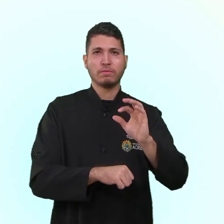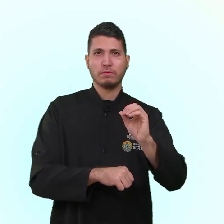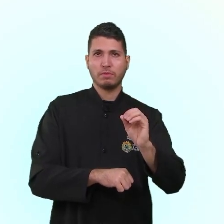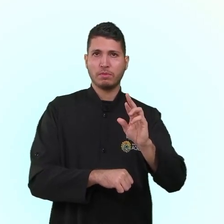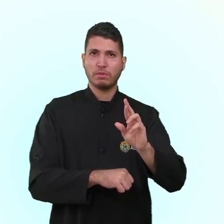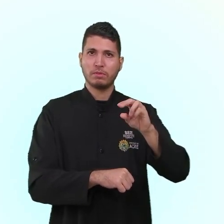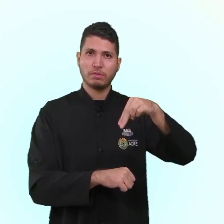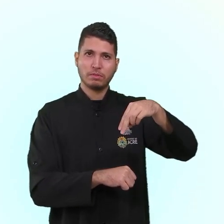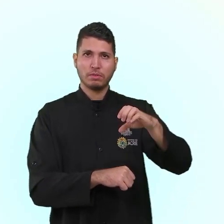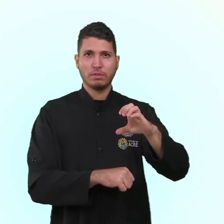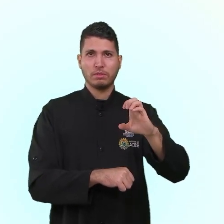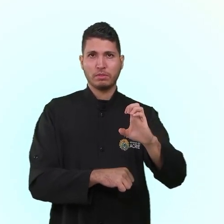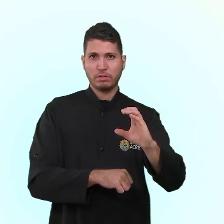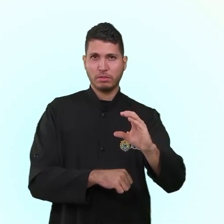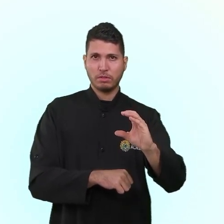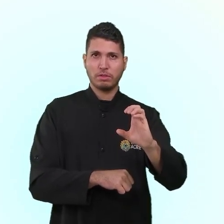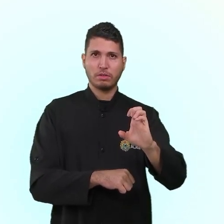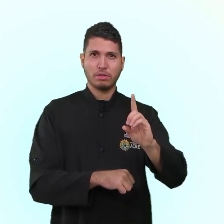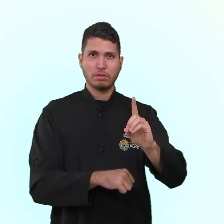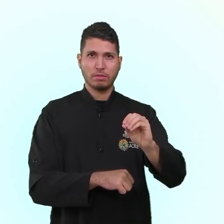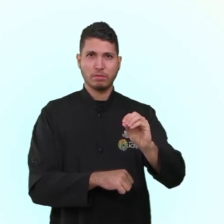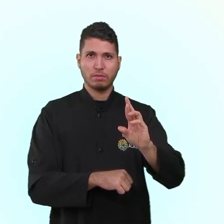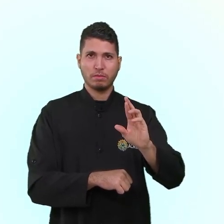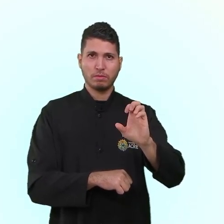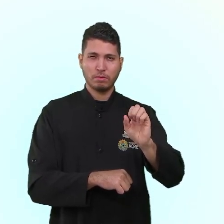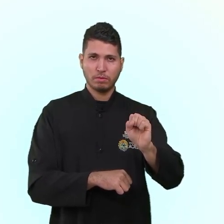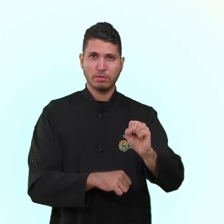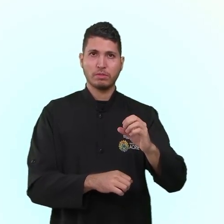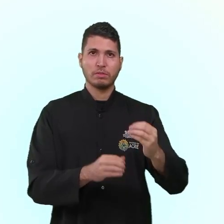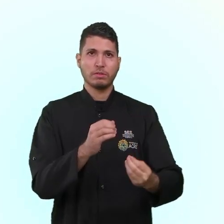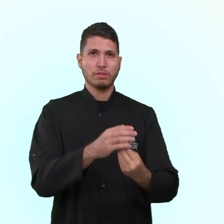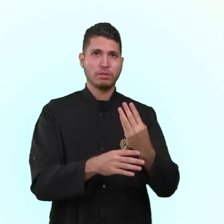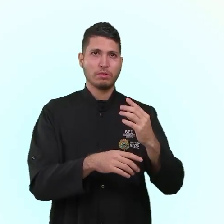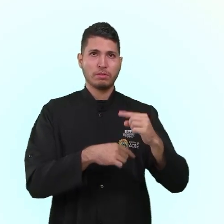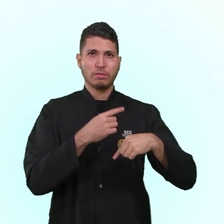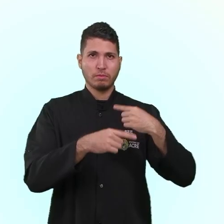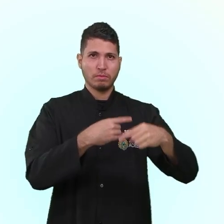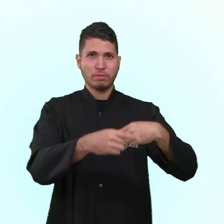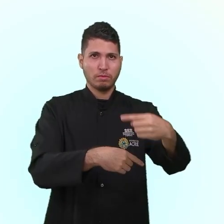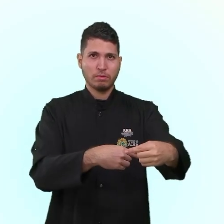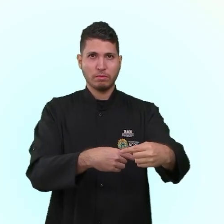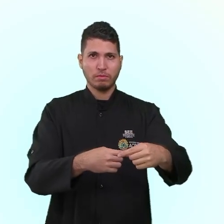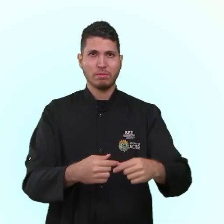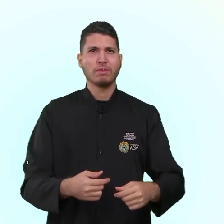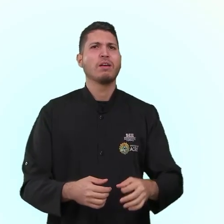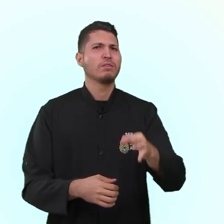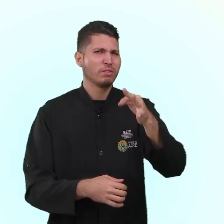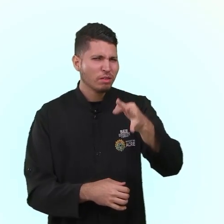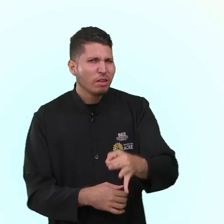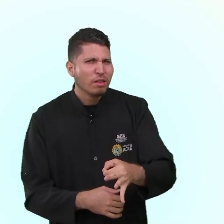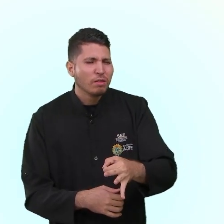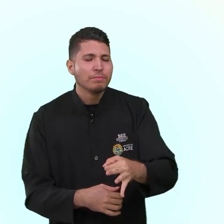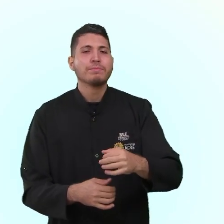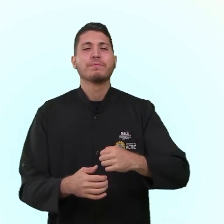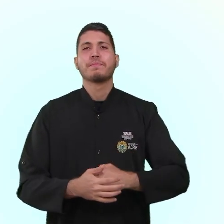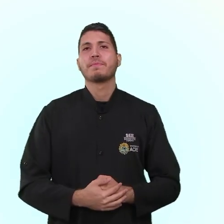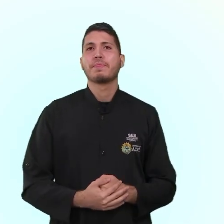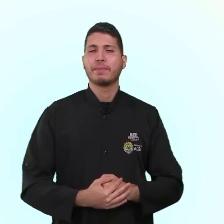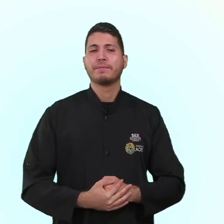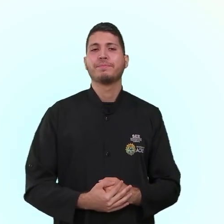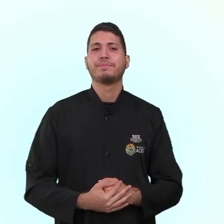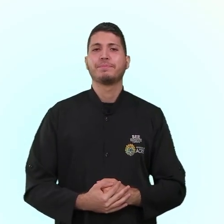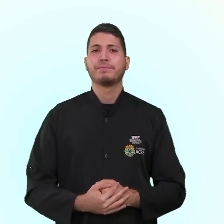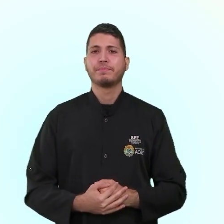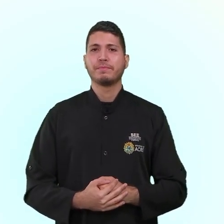países fornecedores de matéria-prima. Então, conseguiram acertar? Primeiro exemplo, países